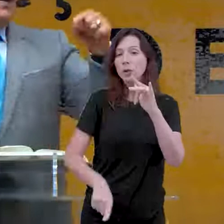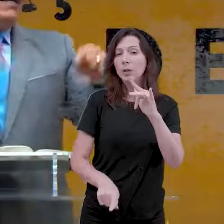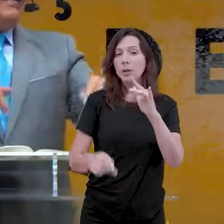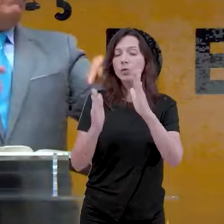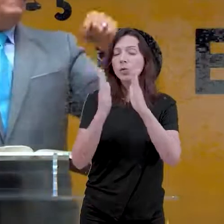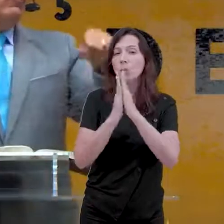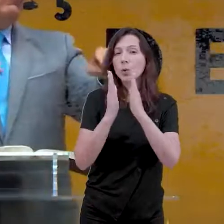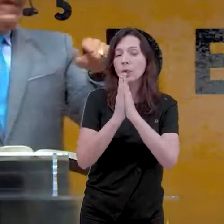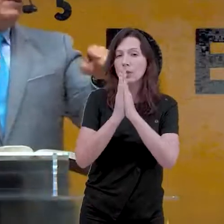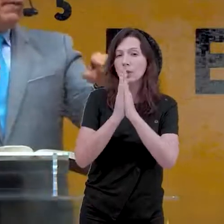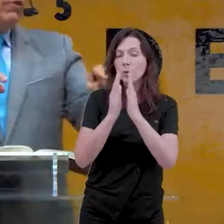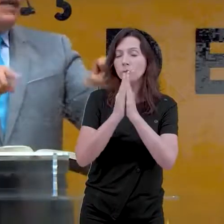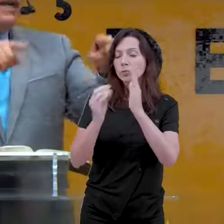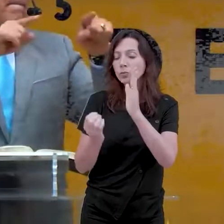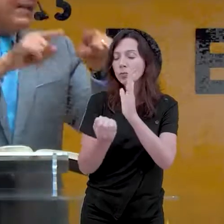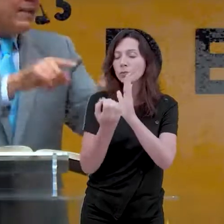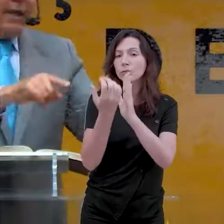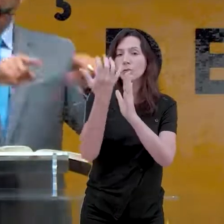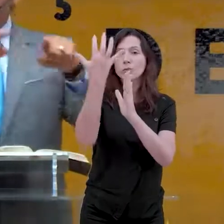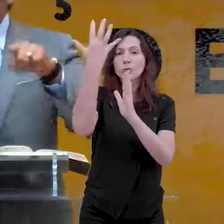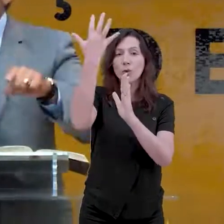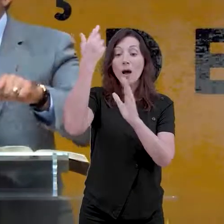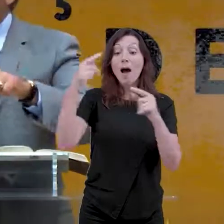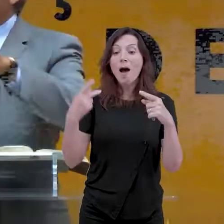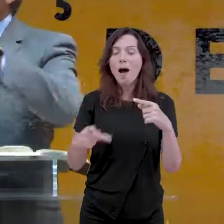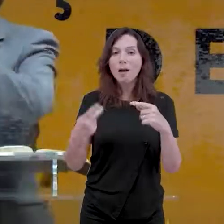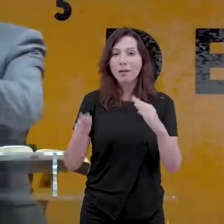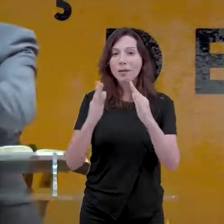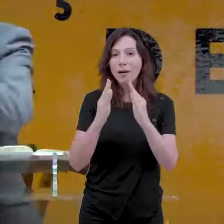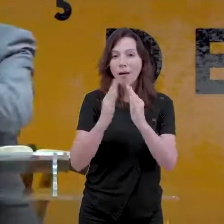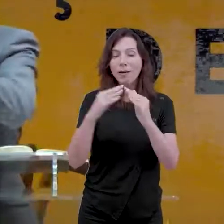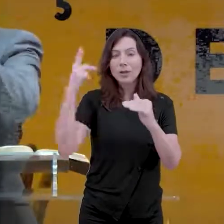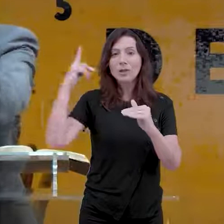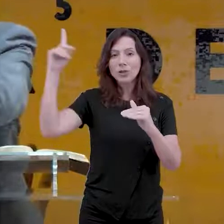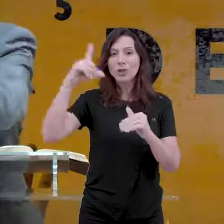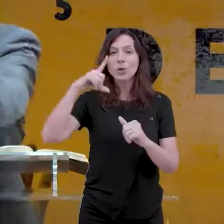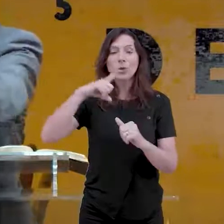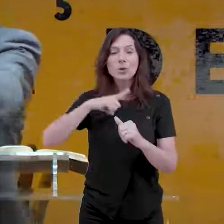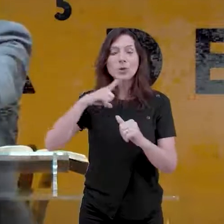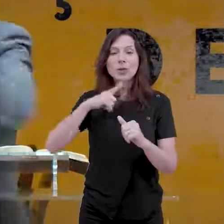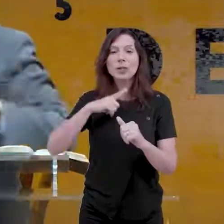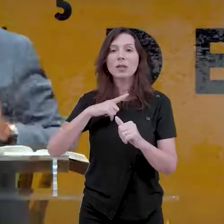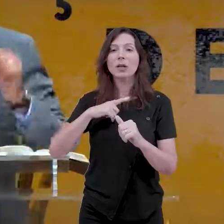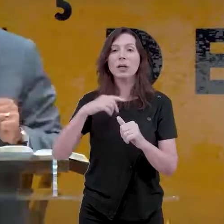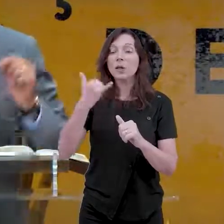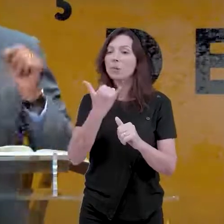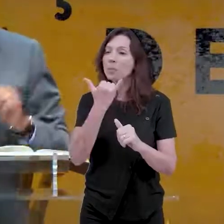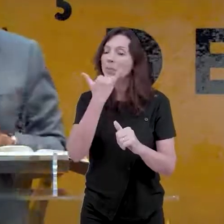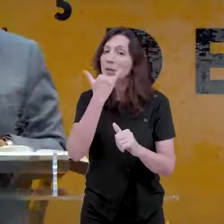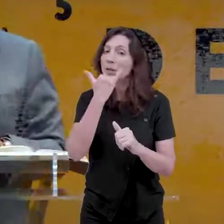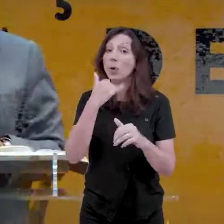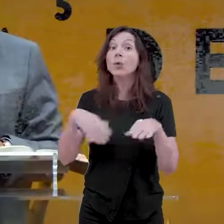Deus, aqui Deus oferece para você perdão, salvação, redenção, comunhão, intimidade